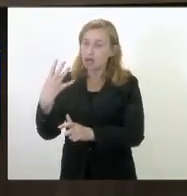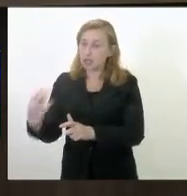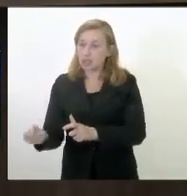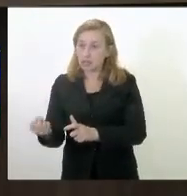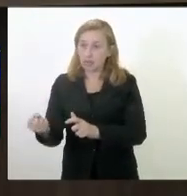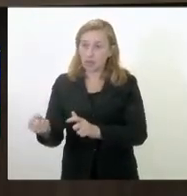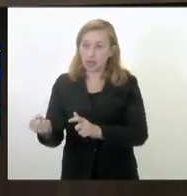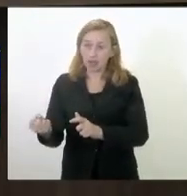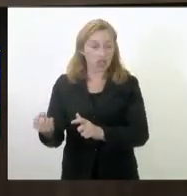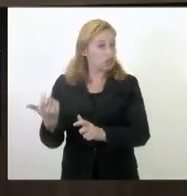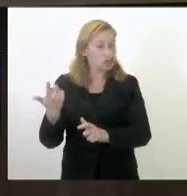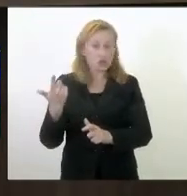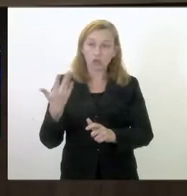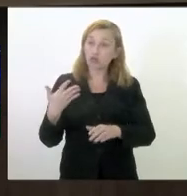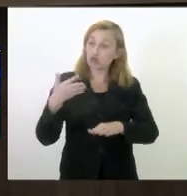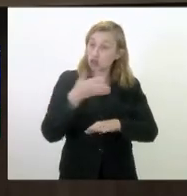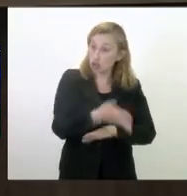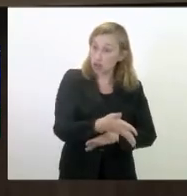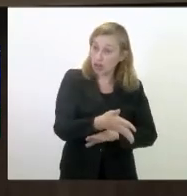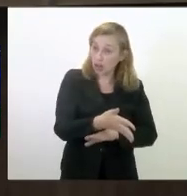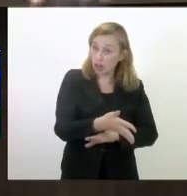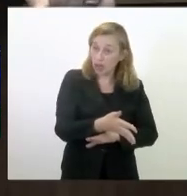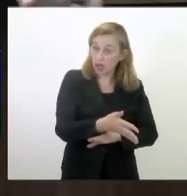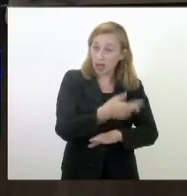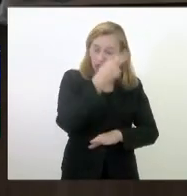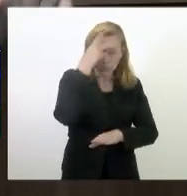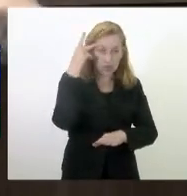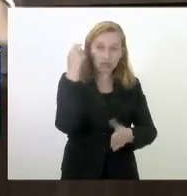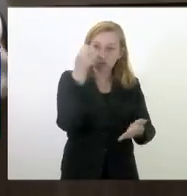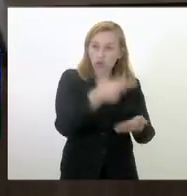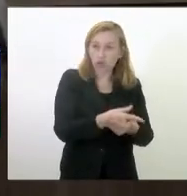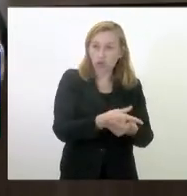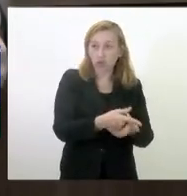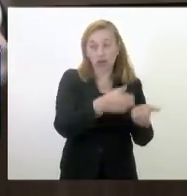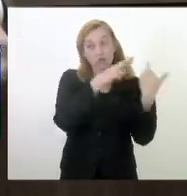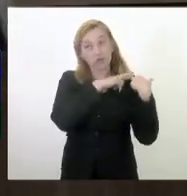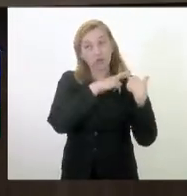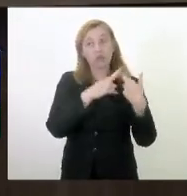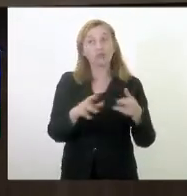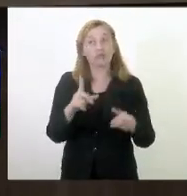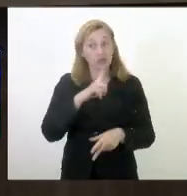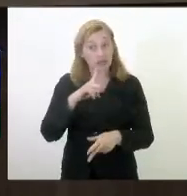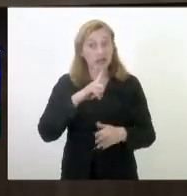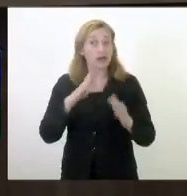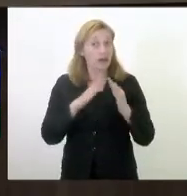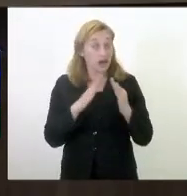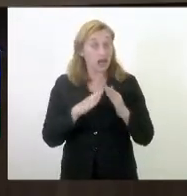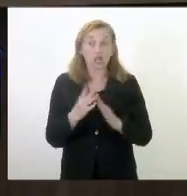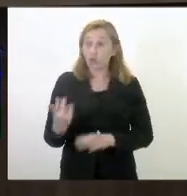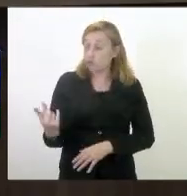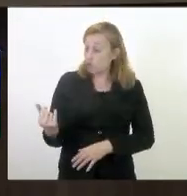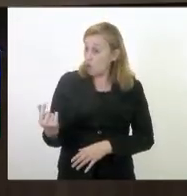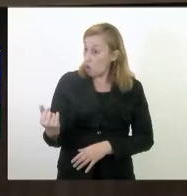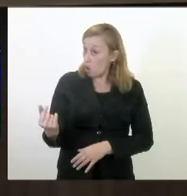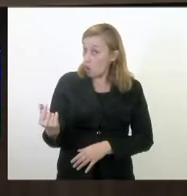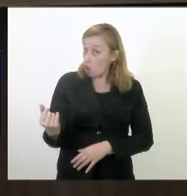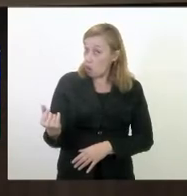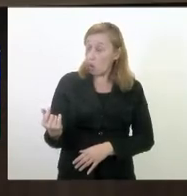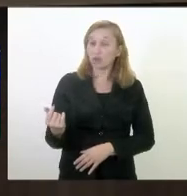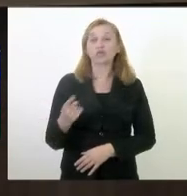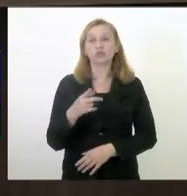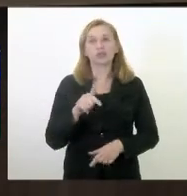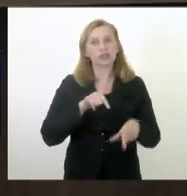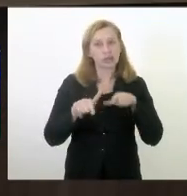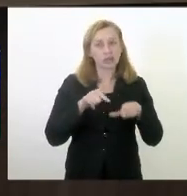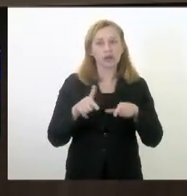do consumidor, essa casa vai ter responsabilidade sobre isso depois. Porque este valor que nós estamos aqui trabalhando, ela precisa